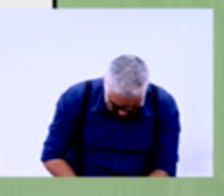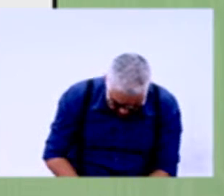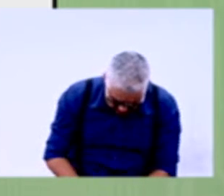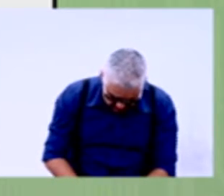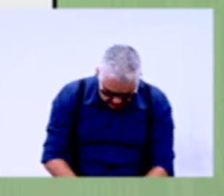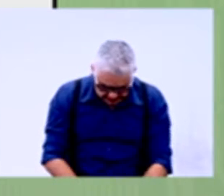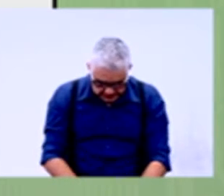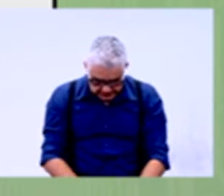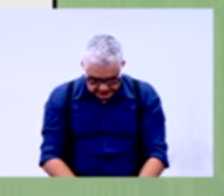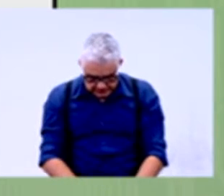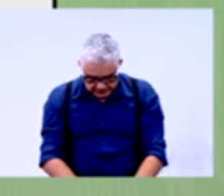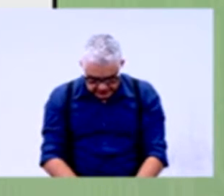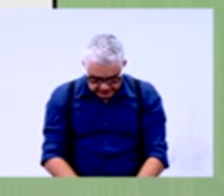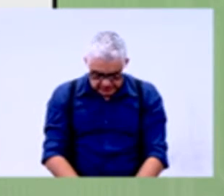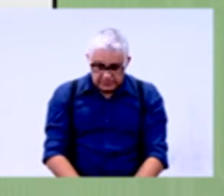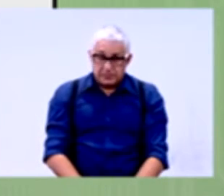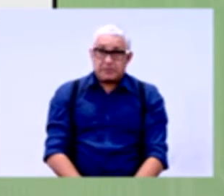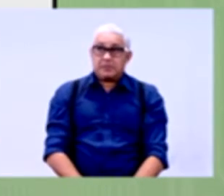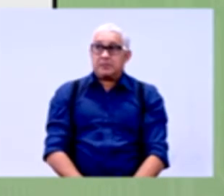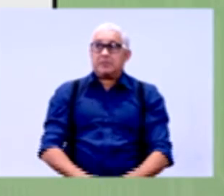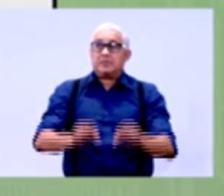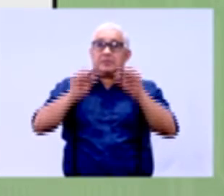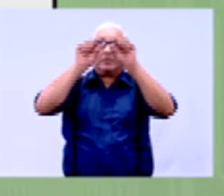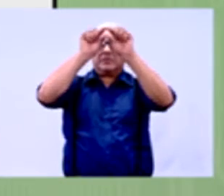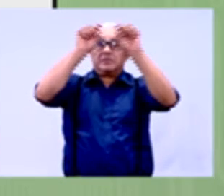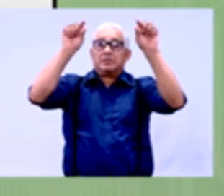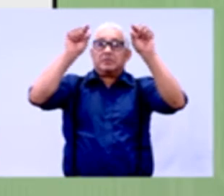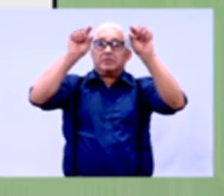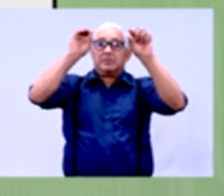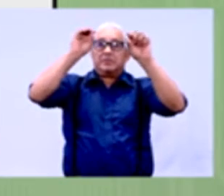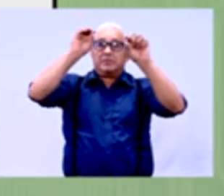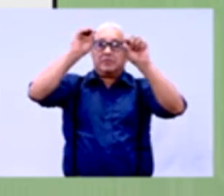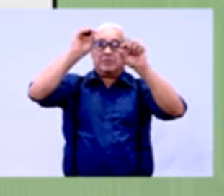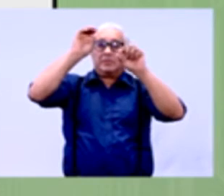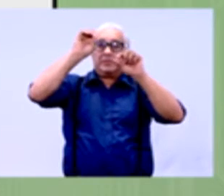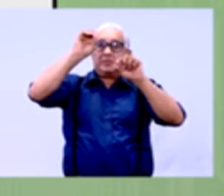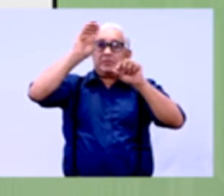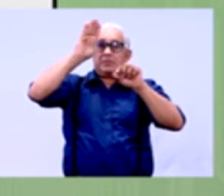e em cima aqui o obj serviço de validação.